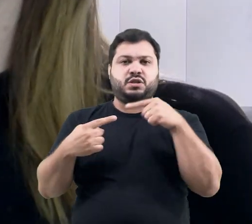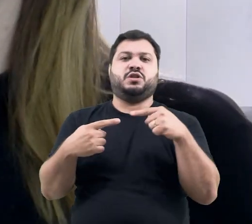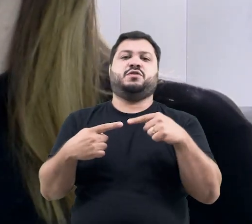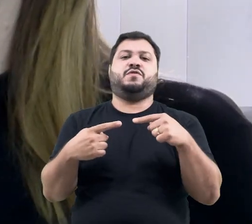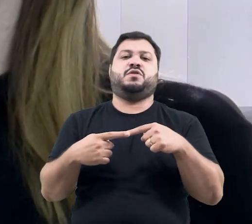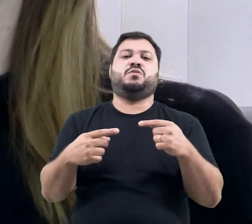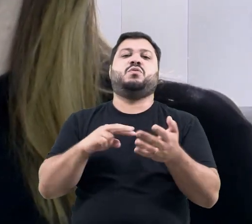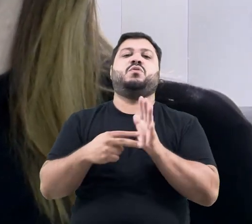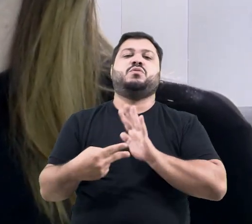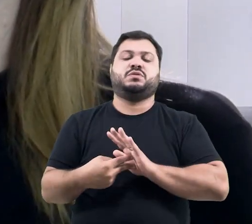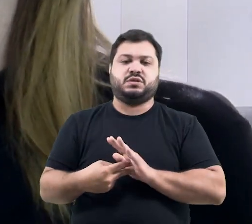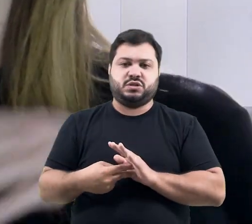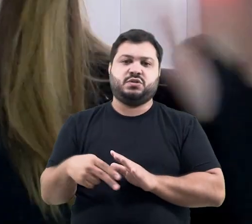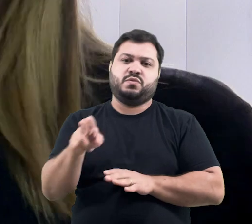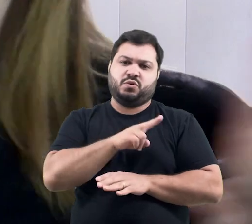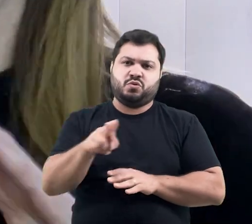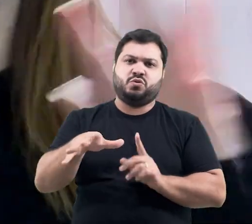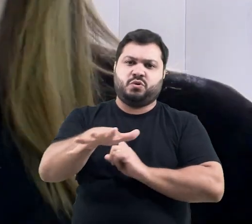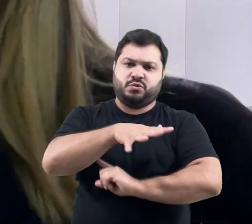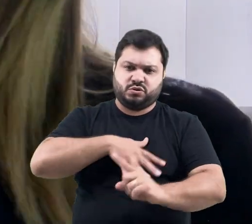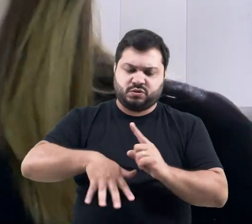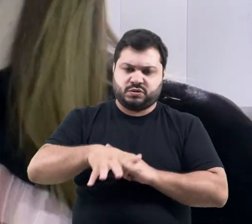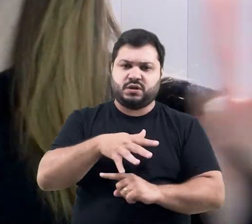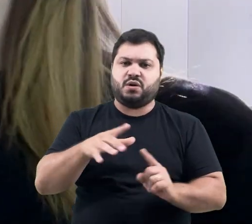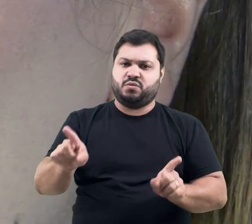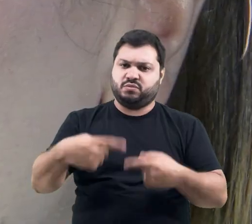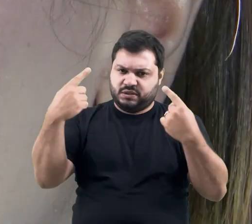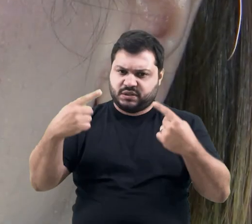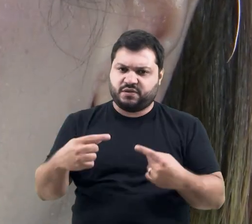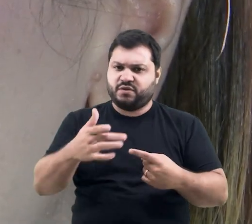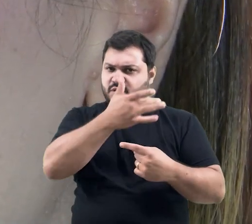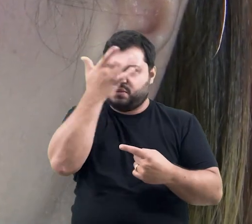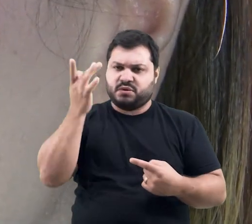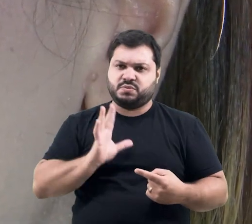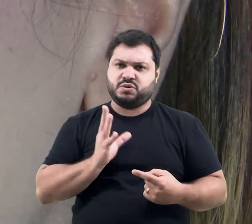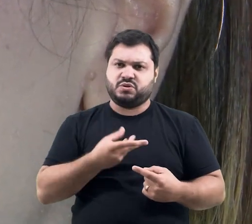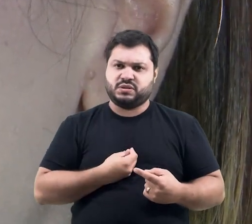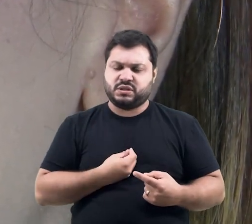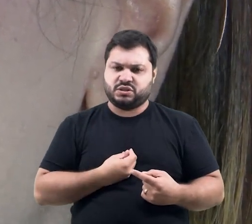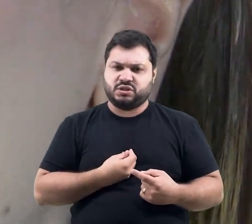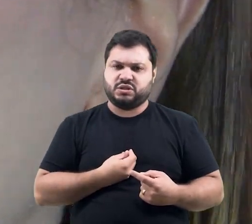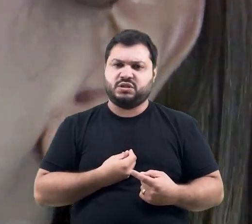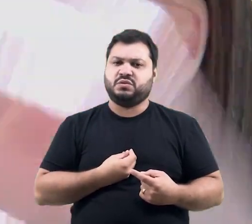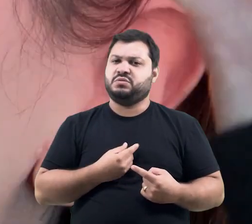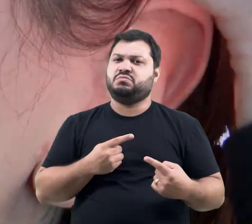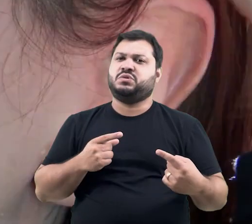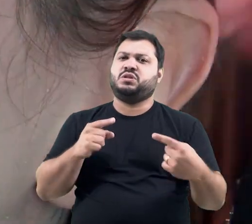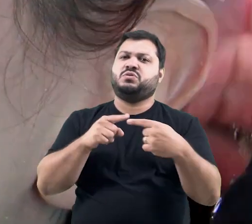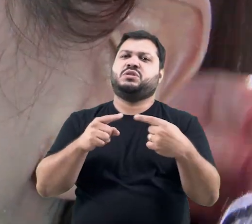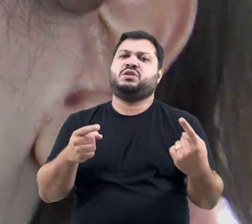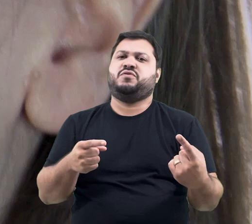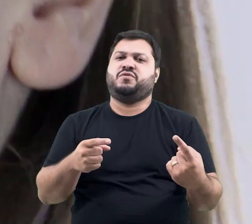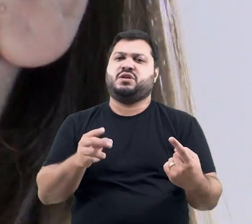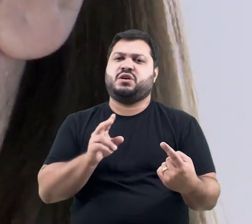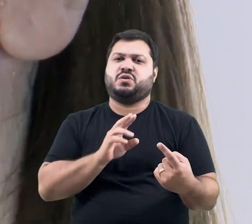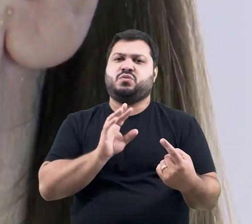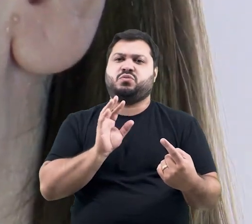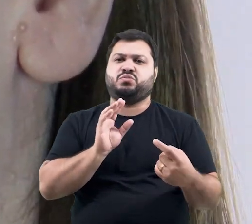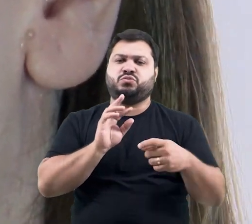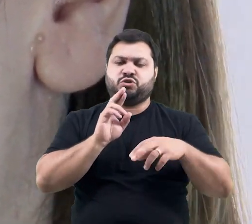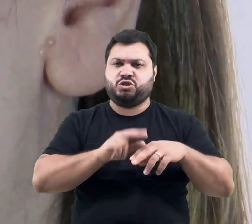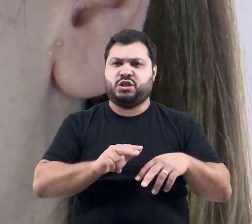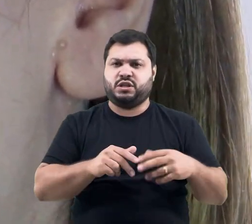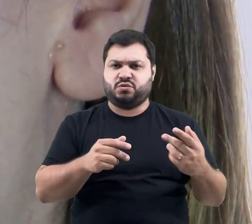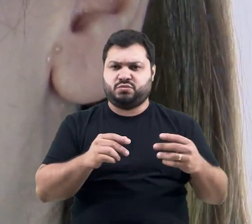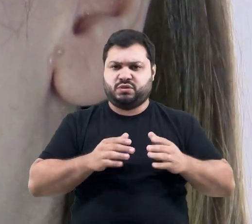qual ela se identifica, ou seja, o nome social. Um desafio para as pessoas transgênero, que não se identificam com o